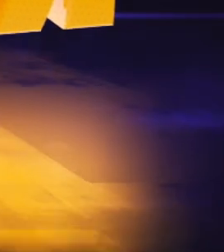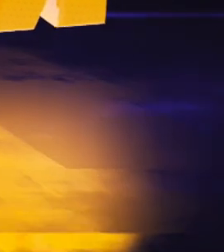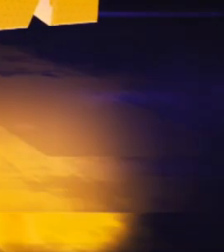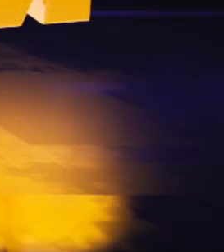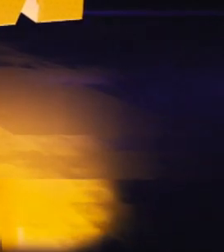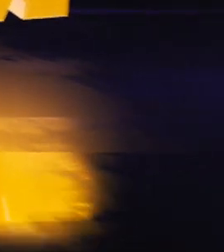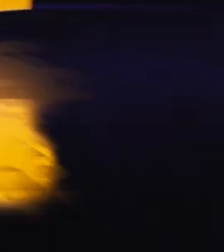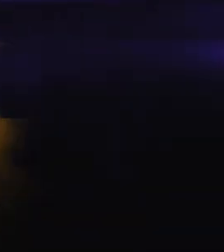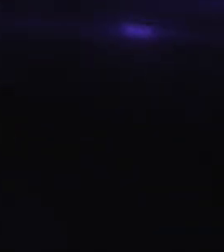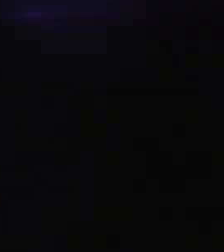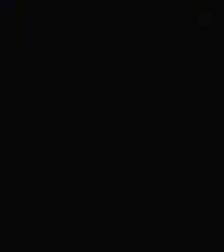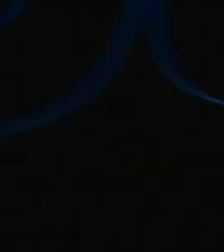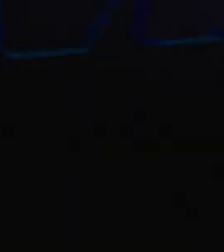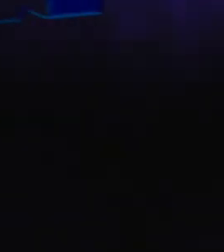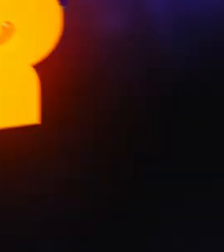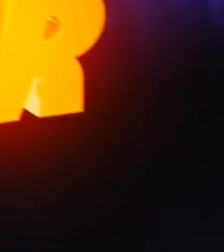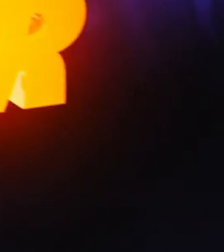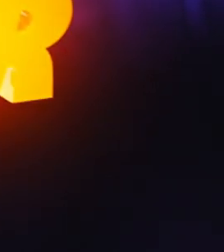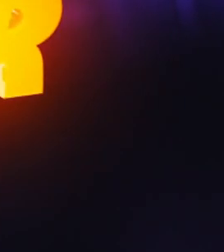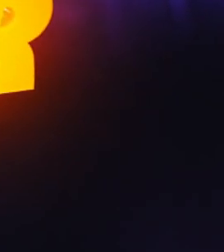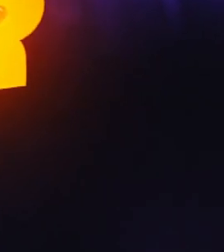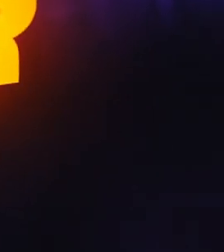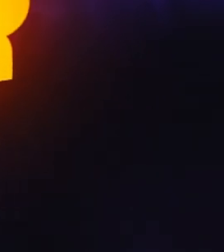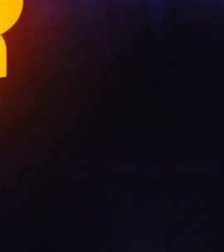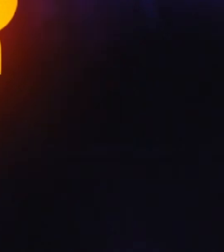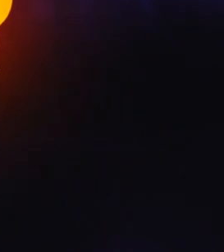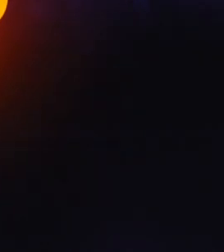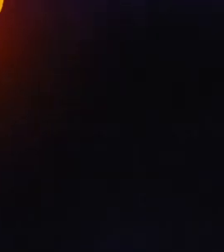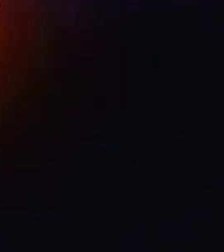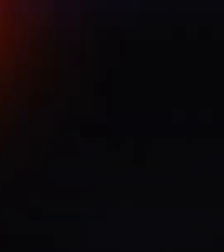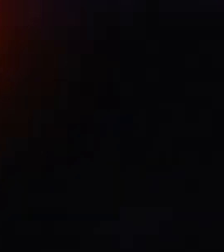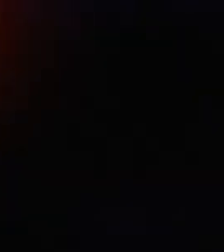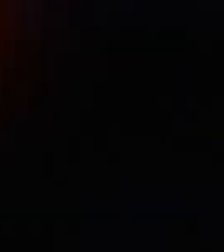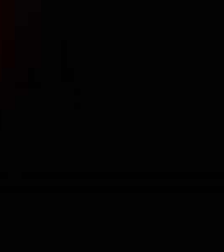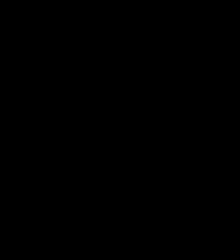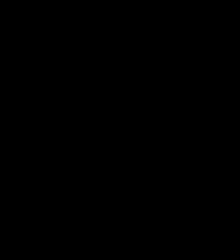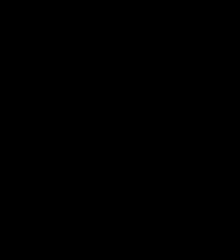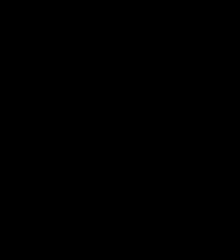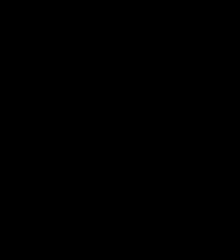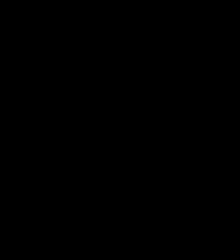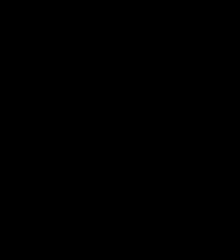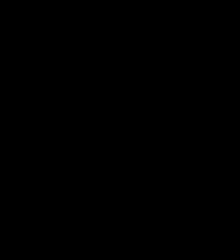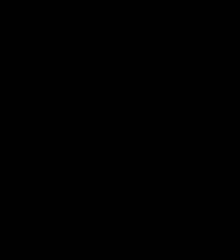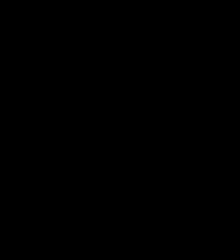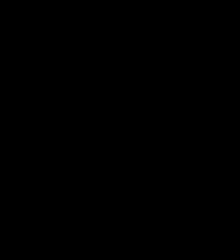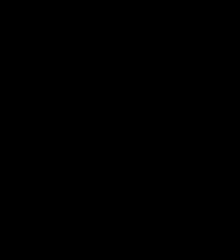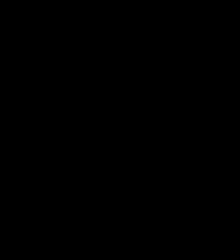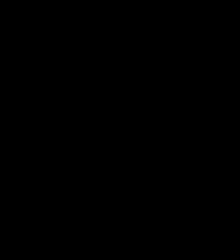Ver, Ouvir, Sentir.